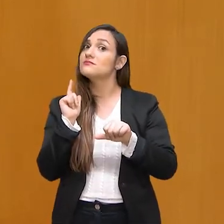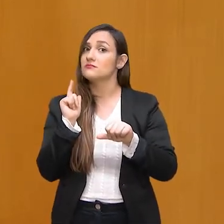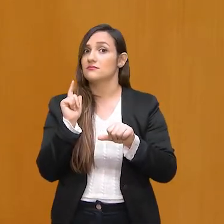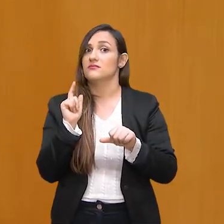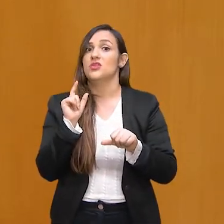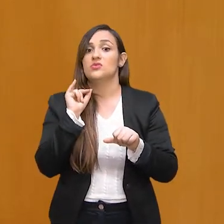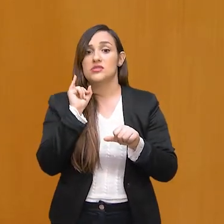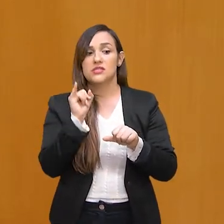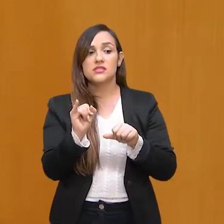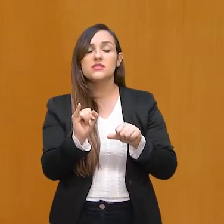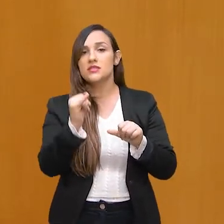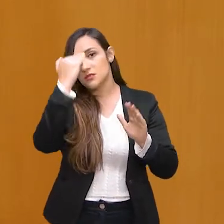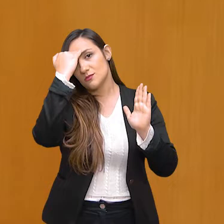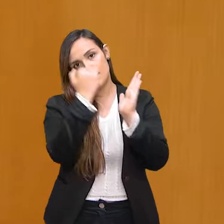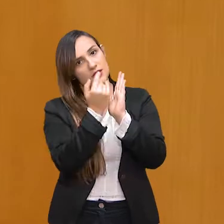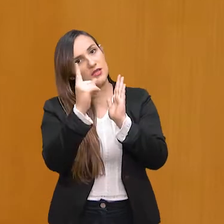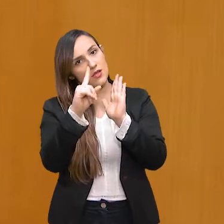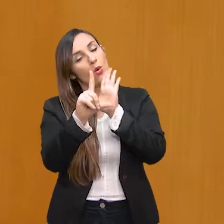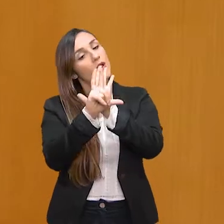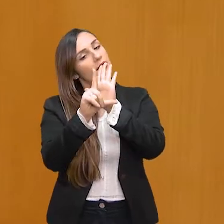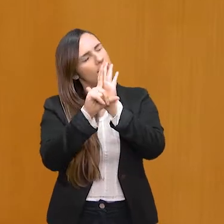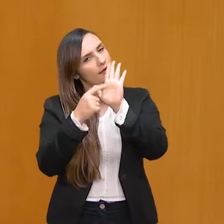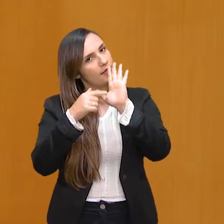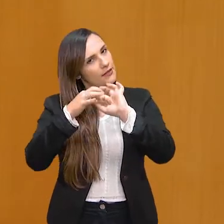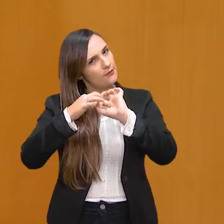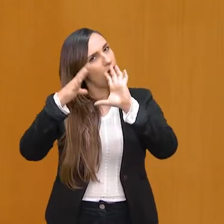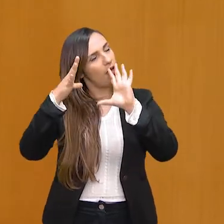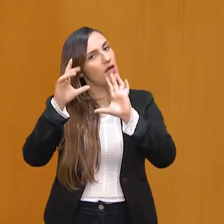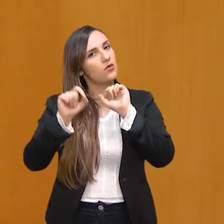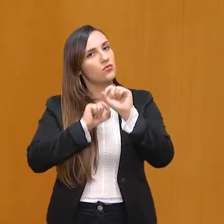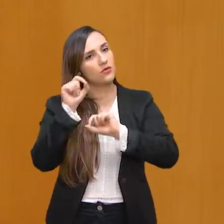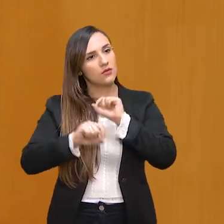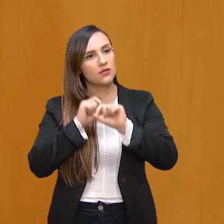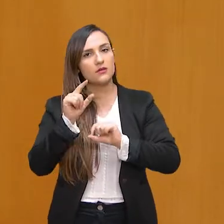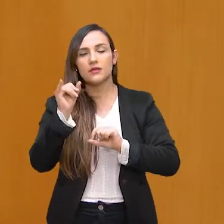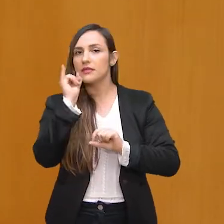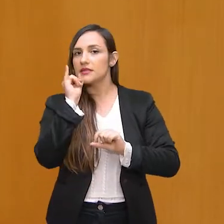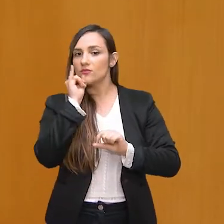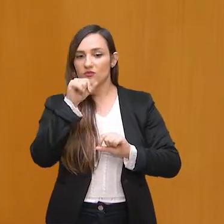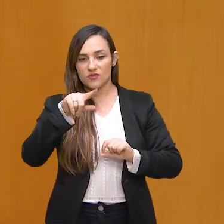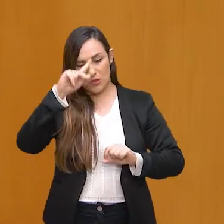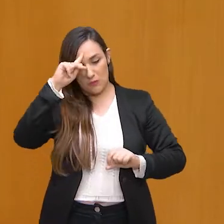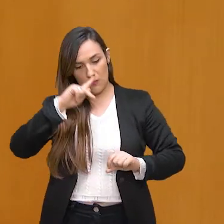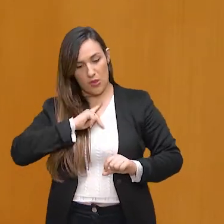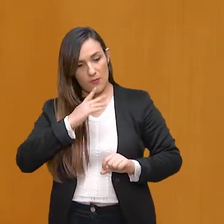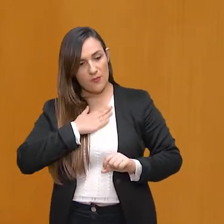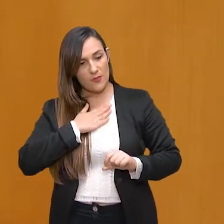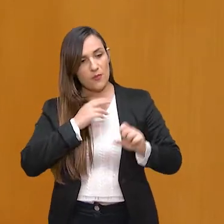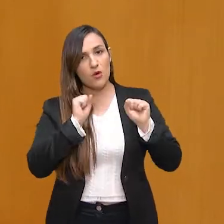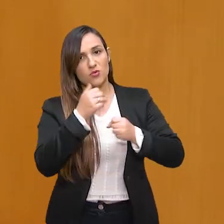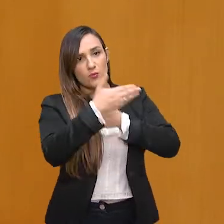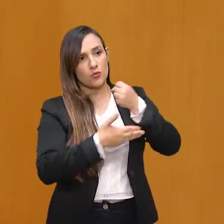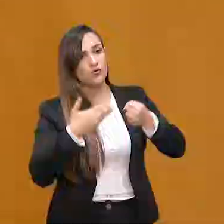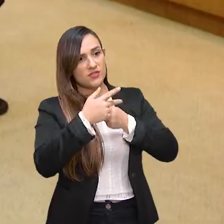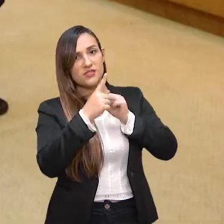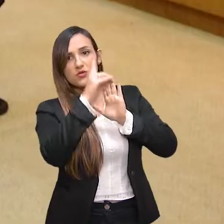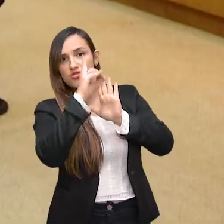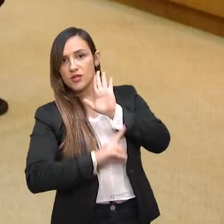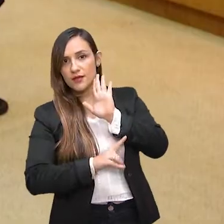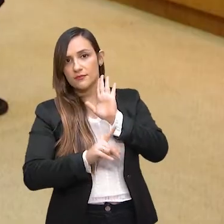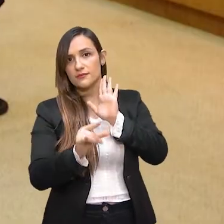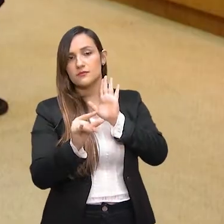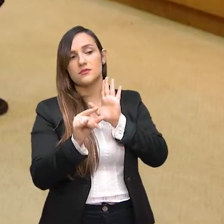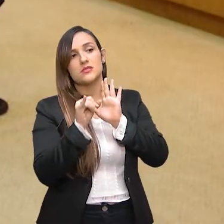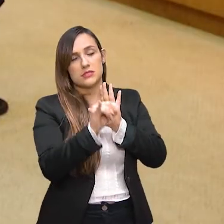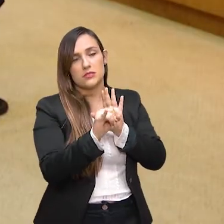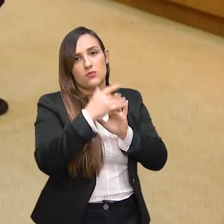se fora daquelas hipóteses que a lei autoriza, que você mesmo exerça a defesa do teu direito, né? Como eu